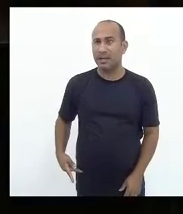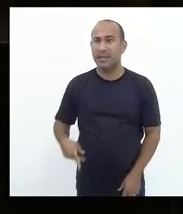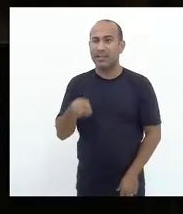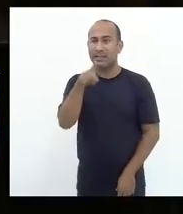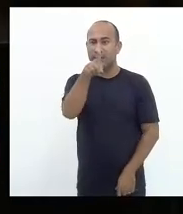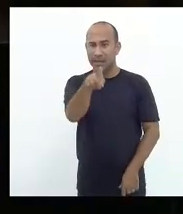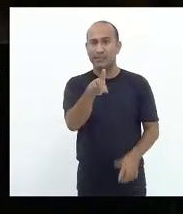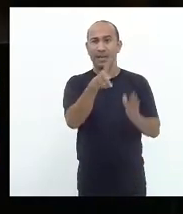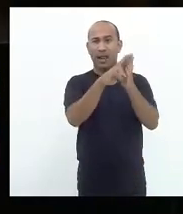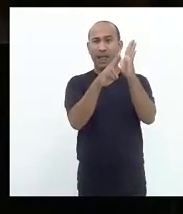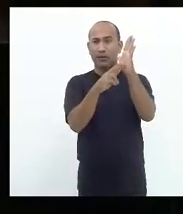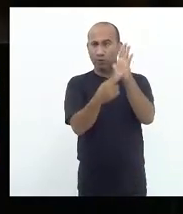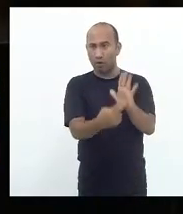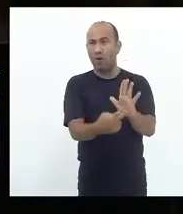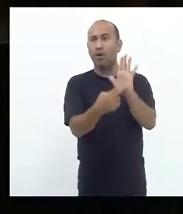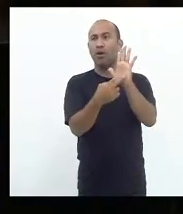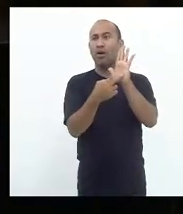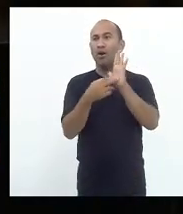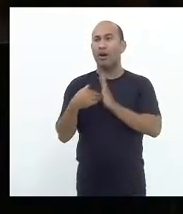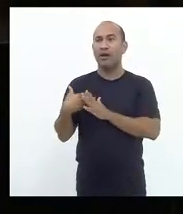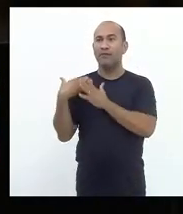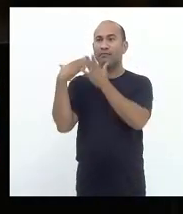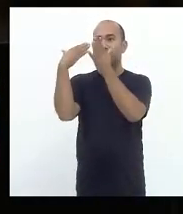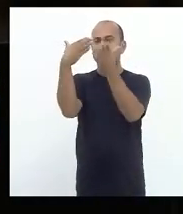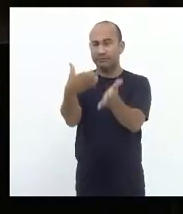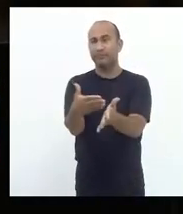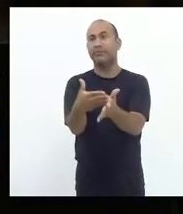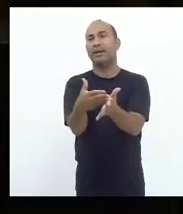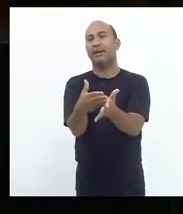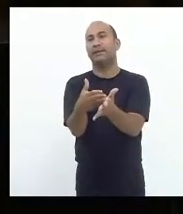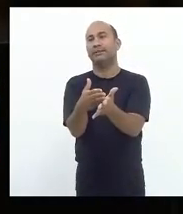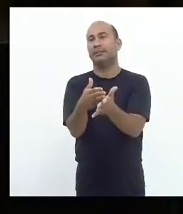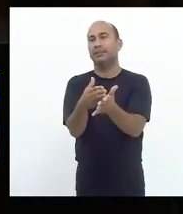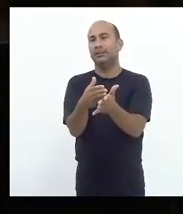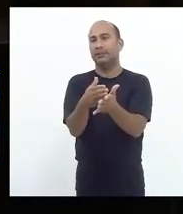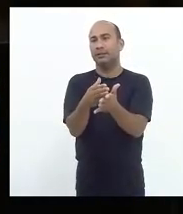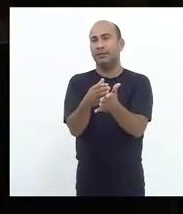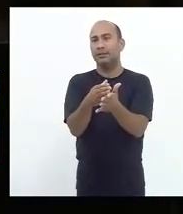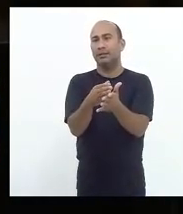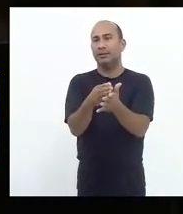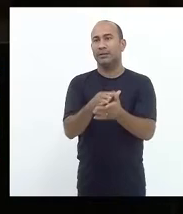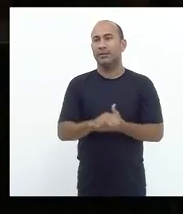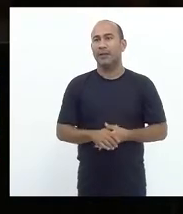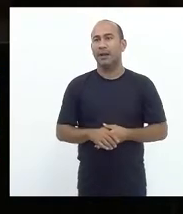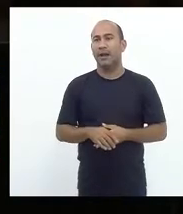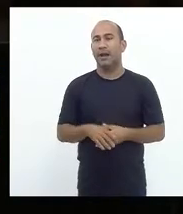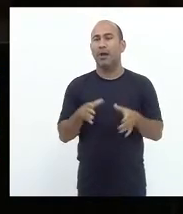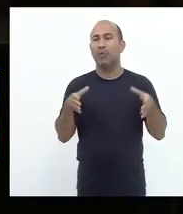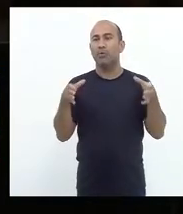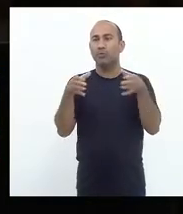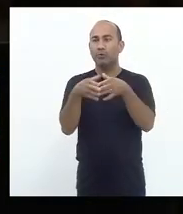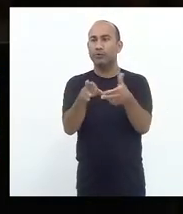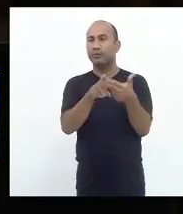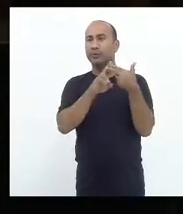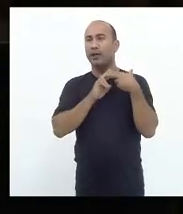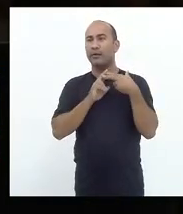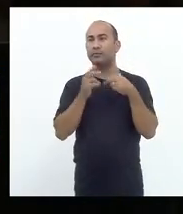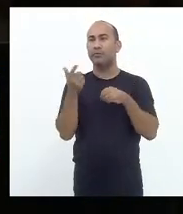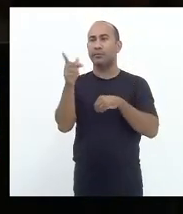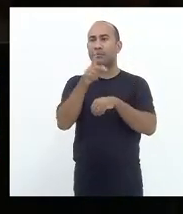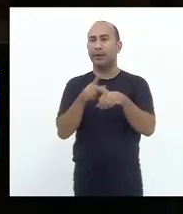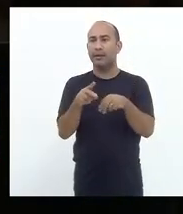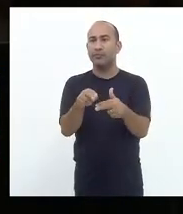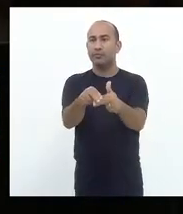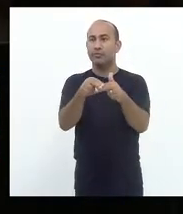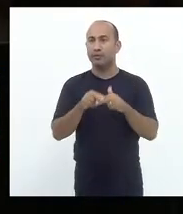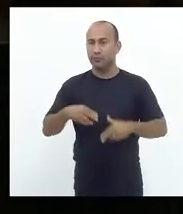esse relatório chegue no Tribunal de Haia, chegue nos órgãos internacionais, para que